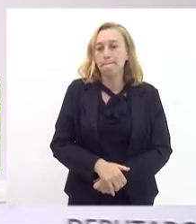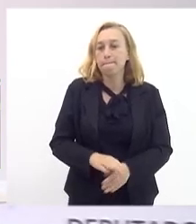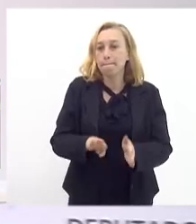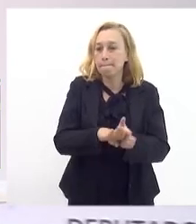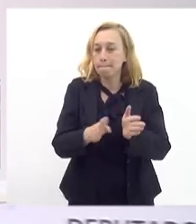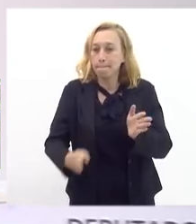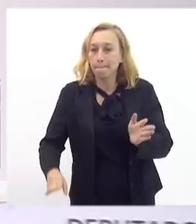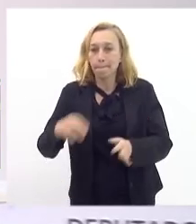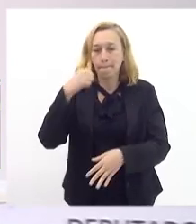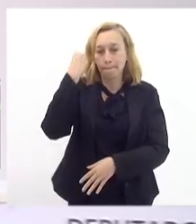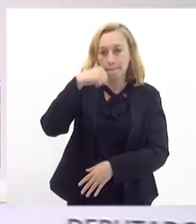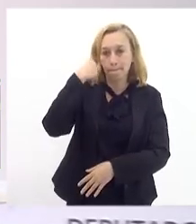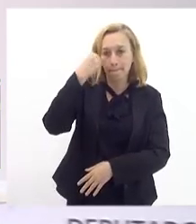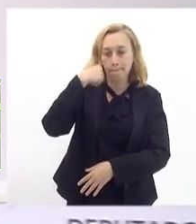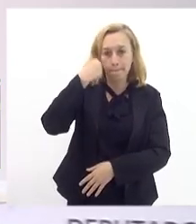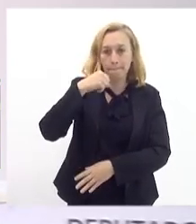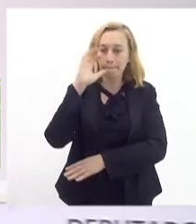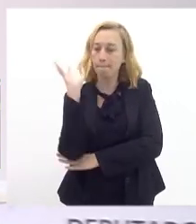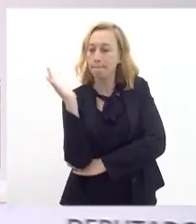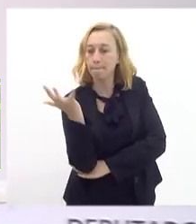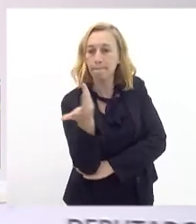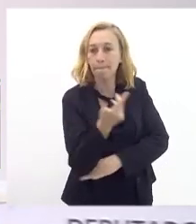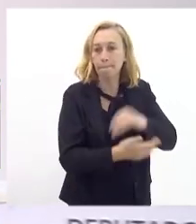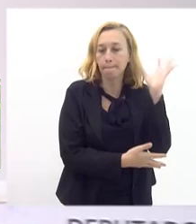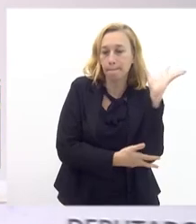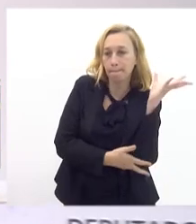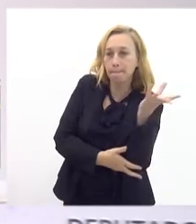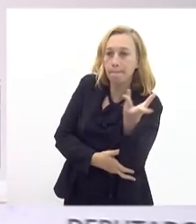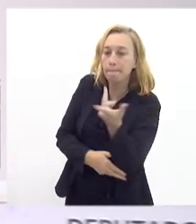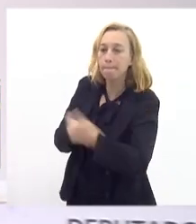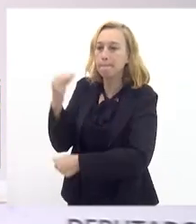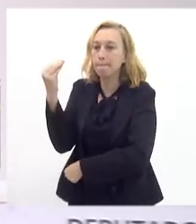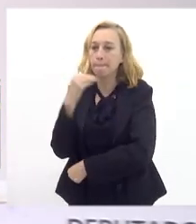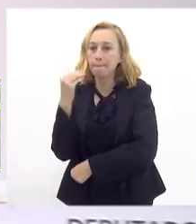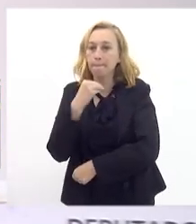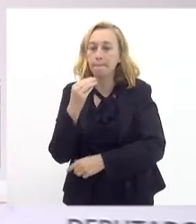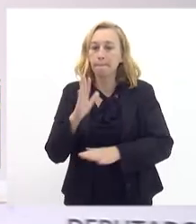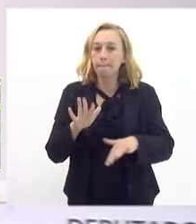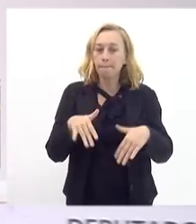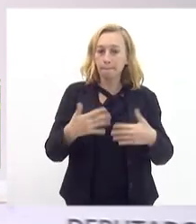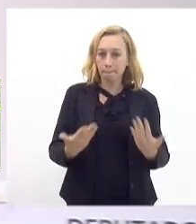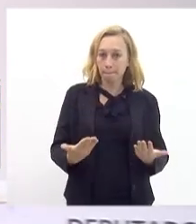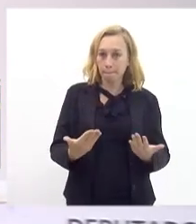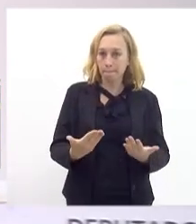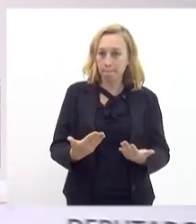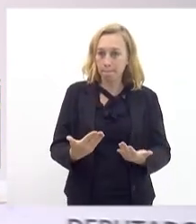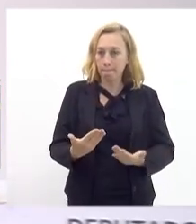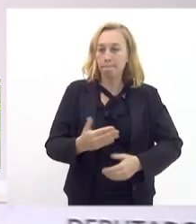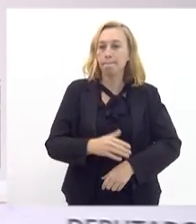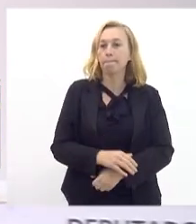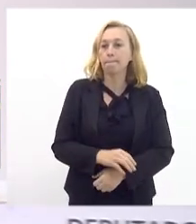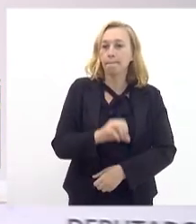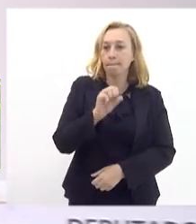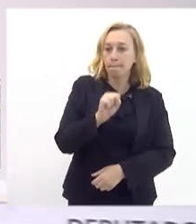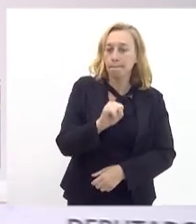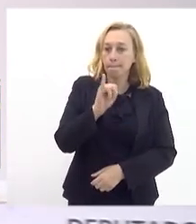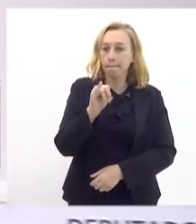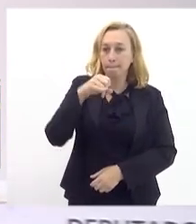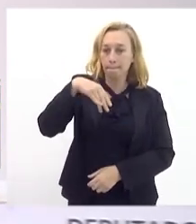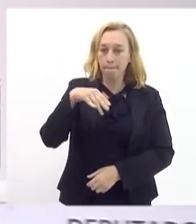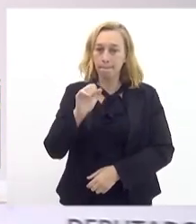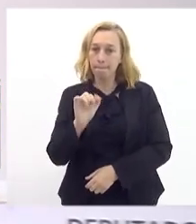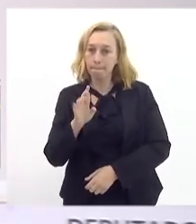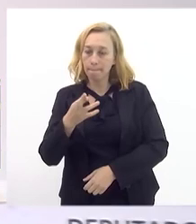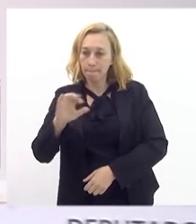Sepetiba ambientalmente frágil Qual é a sinergia entre essas